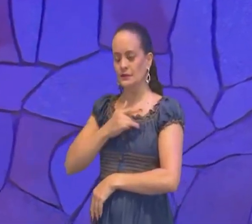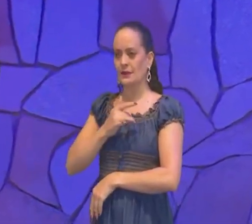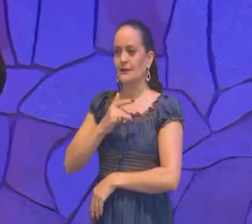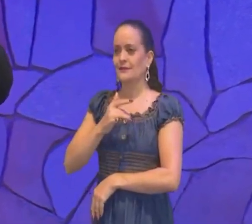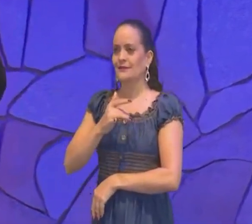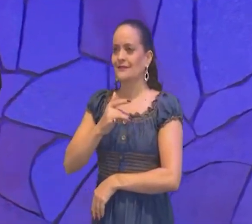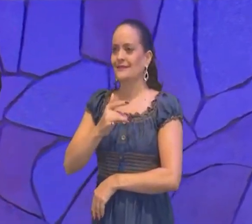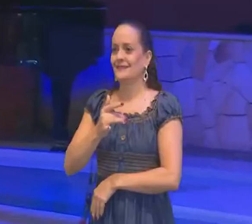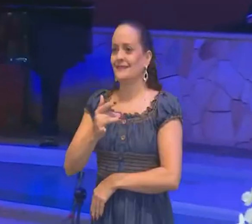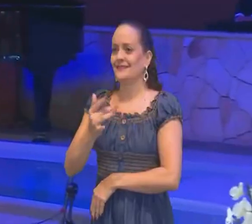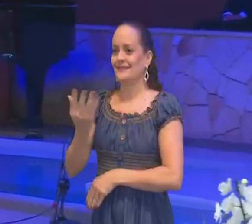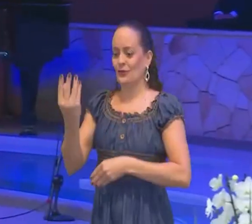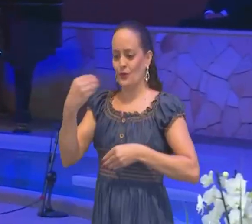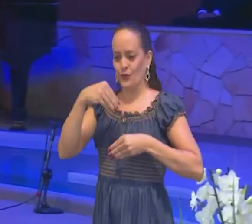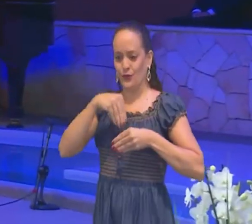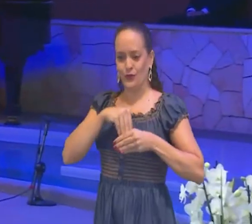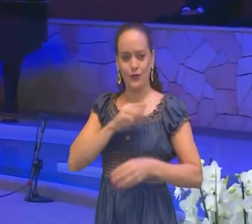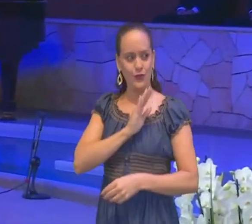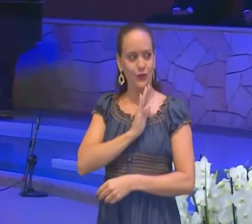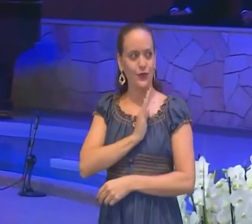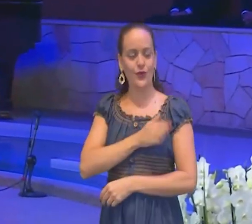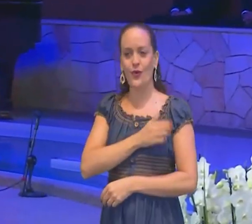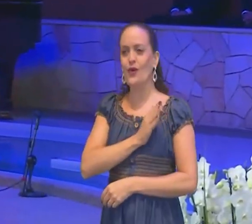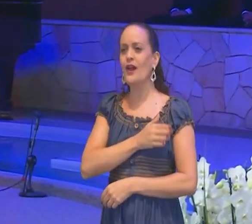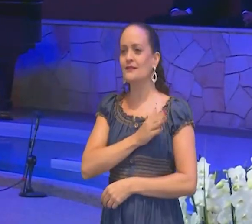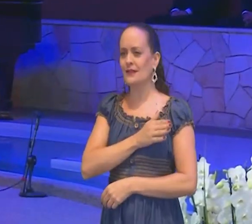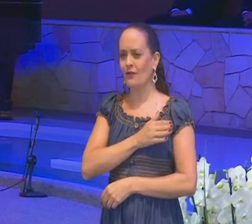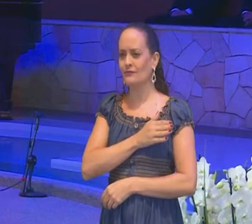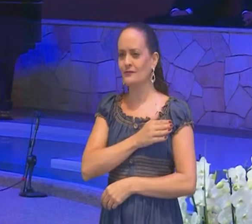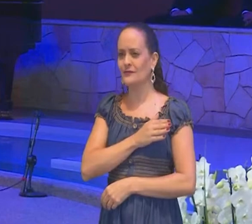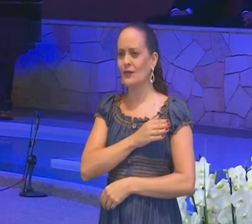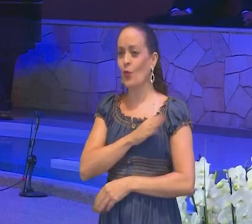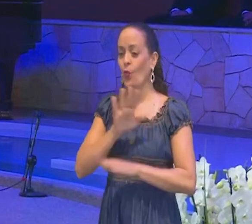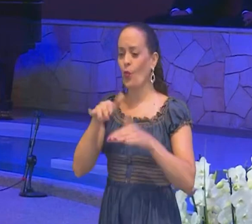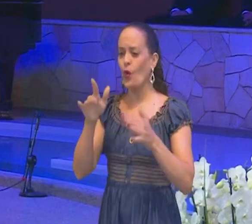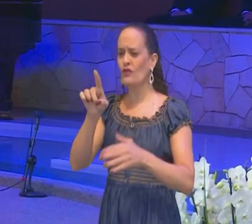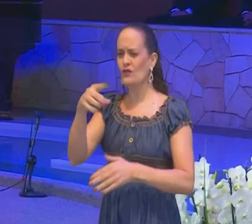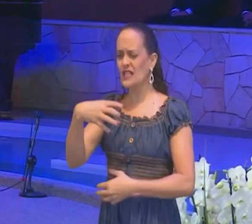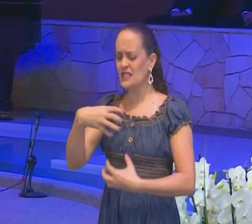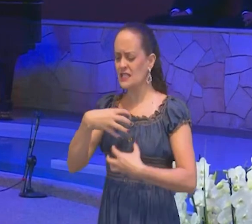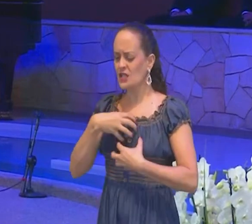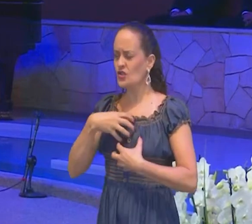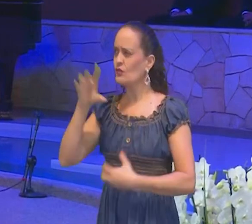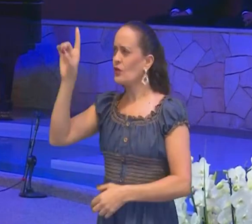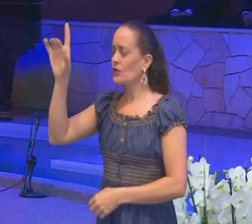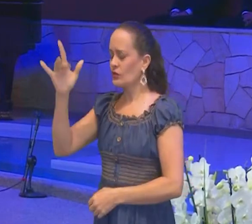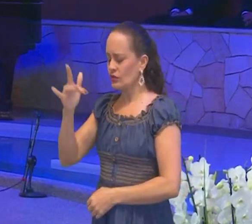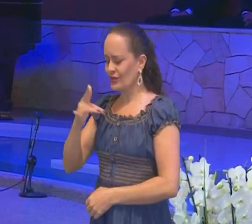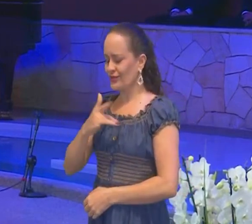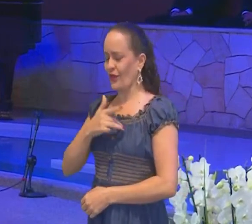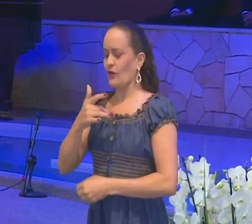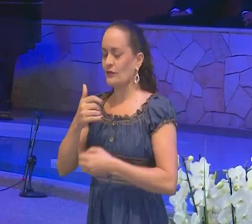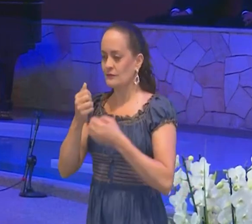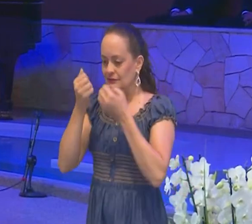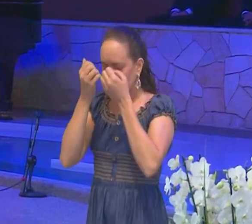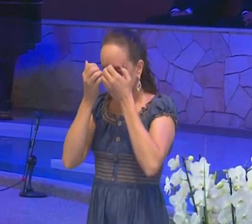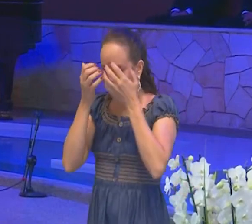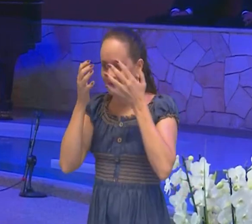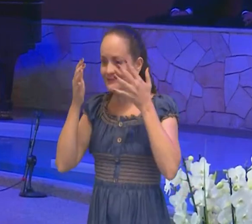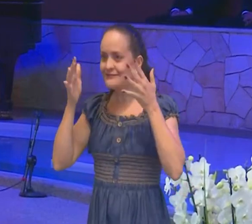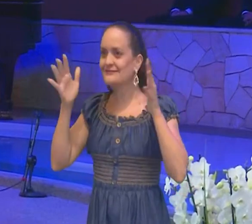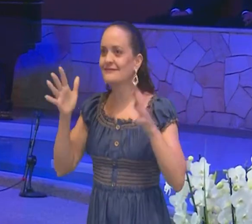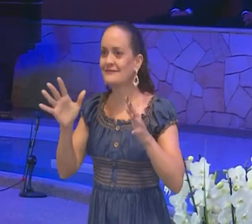coração. Aquele foi um dia maravilhoso, quando o toque de Jesus foi dado e nós abrimos o coração